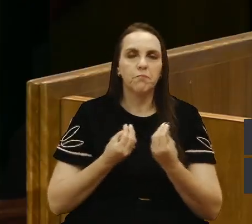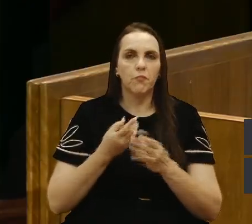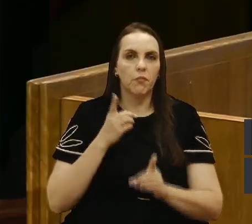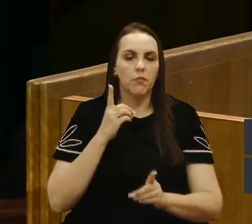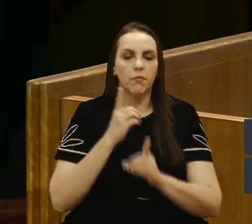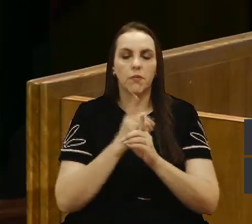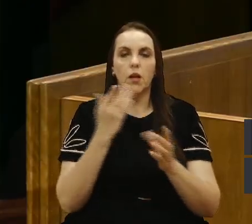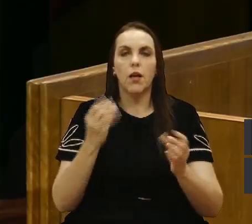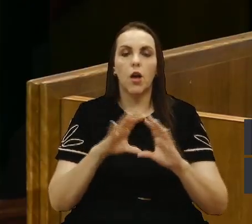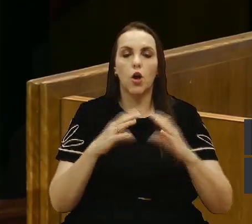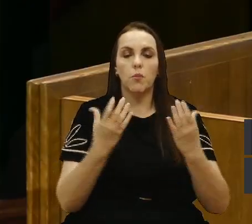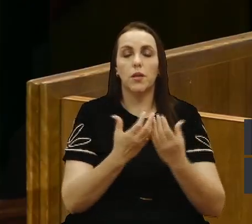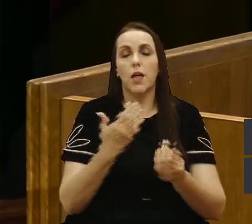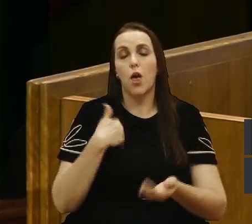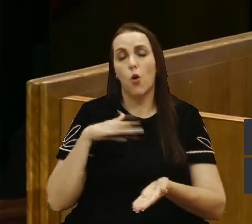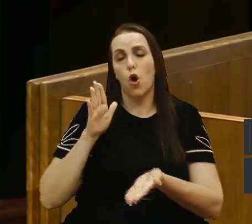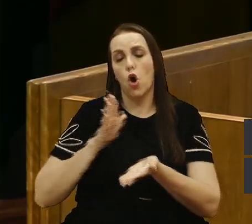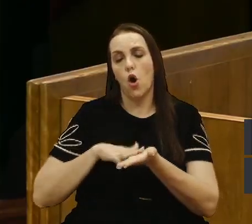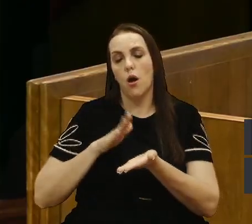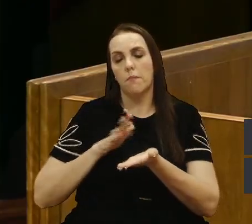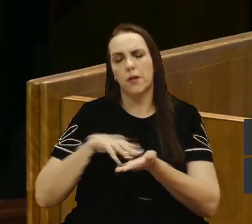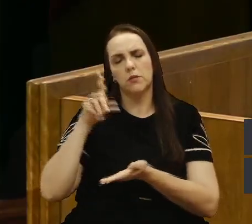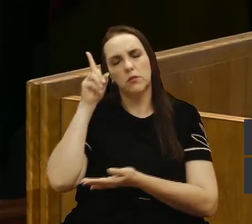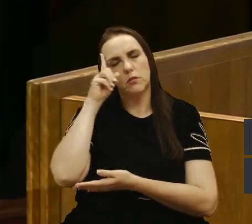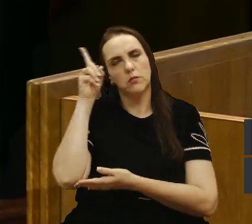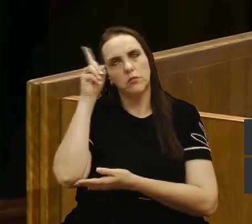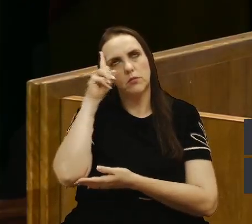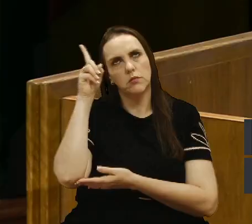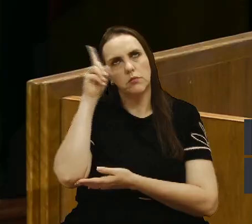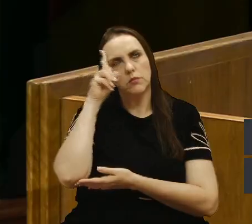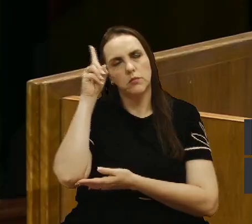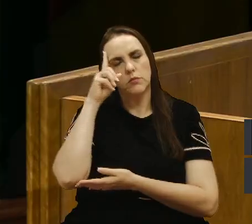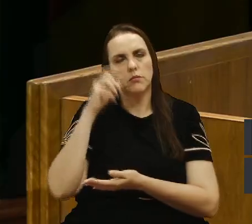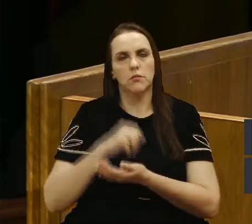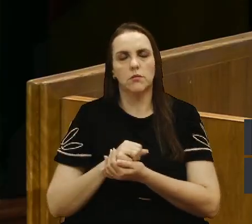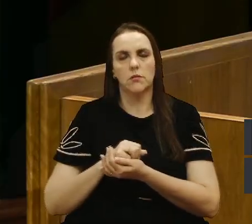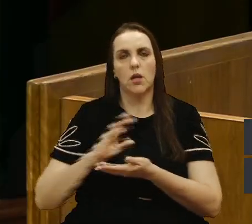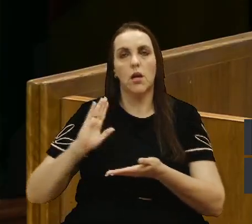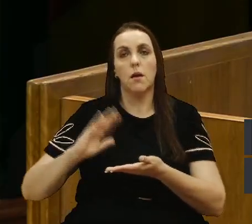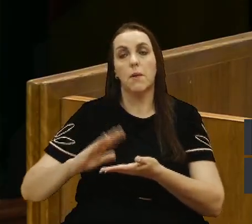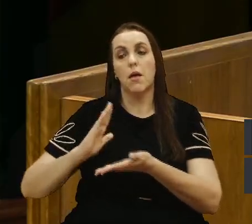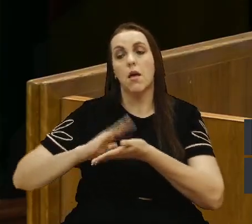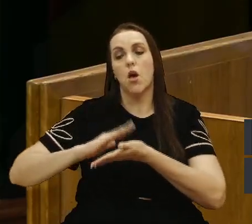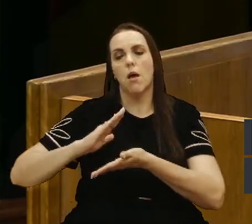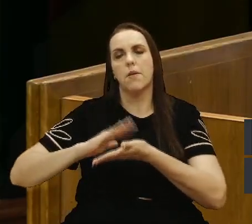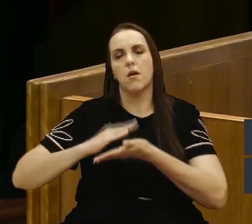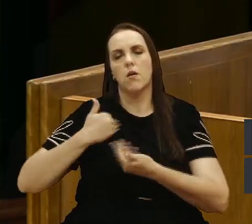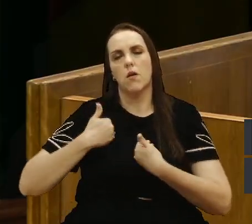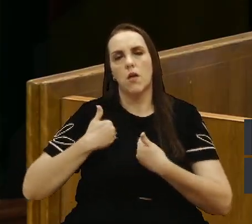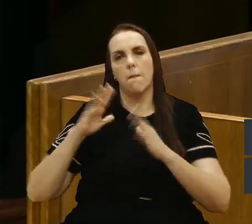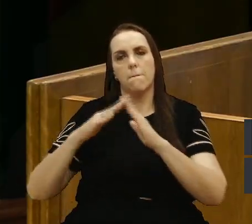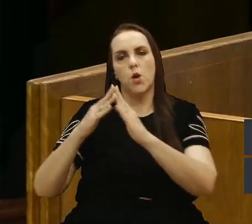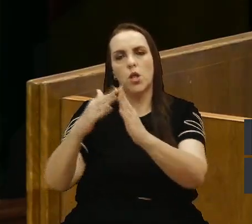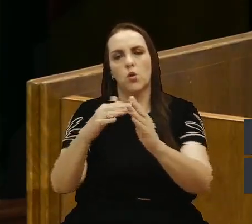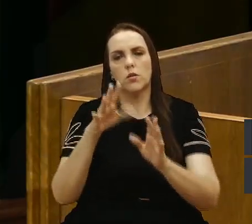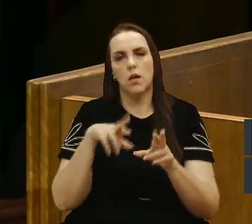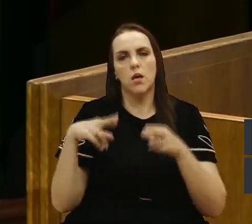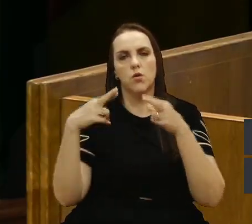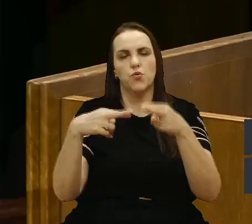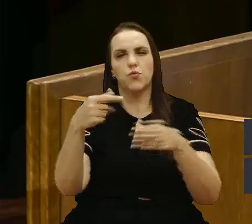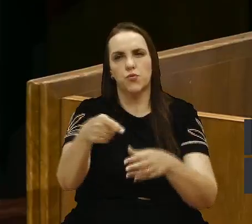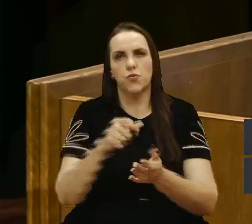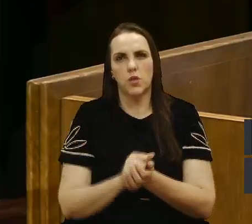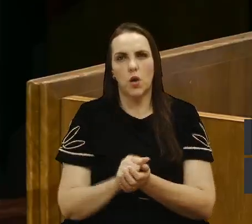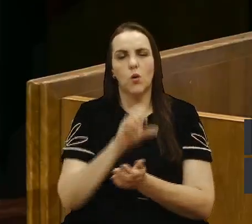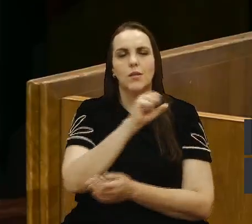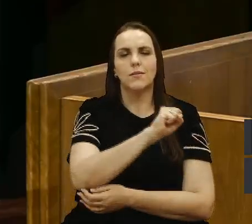sou cobrada diariamente sobre isso. Os moradores de lá, da região, tanto do